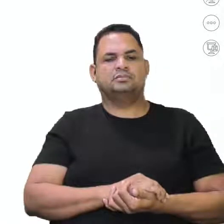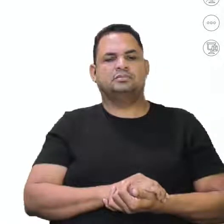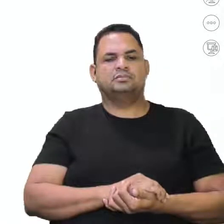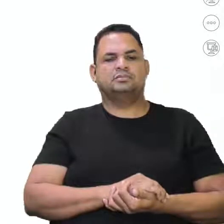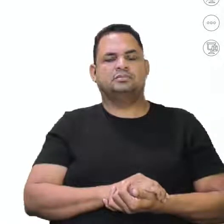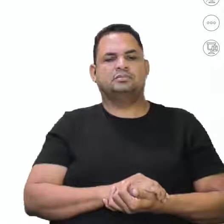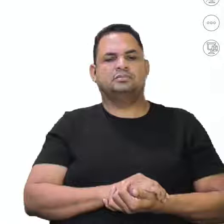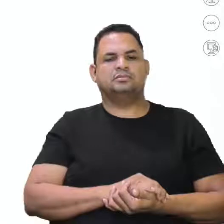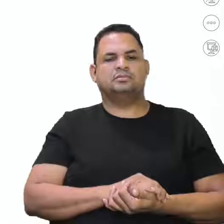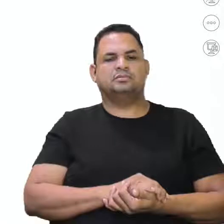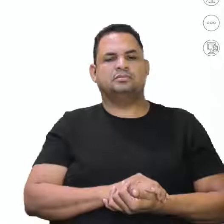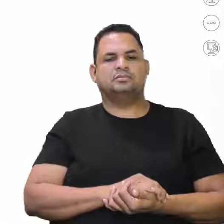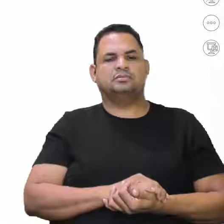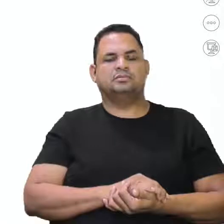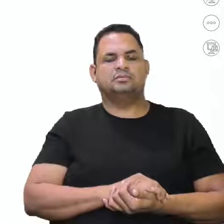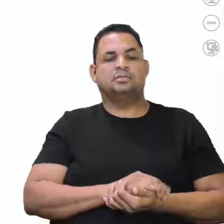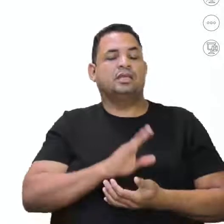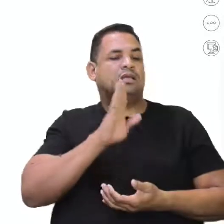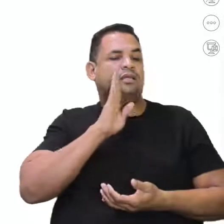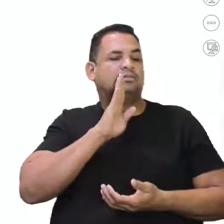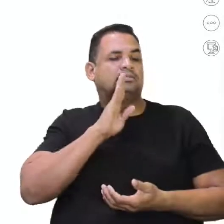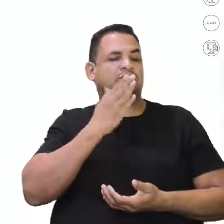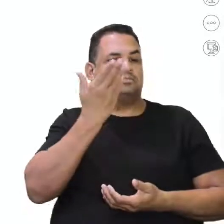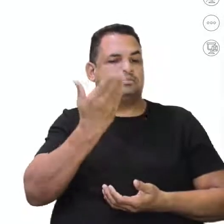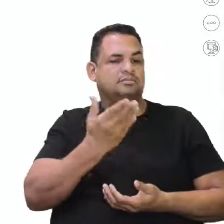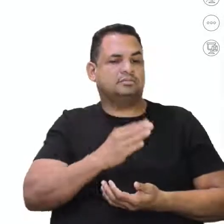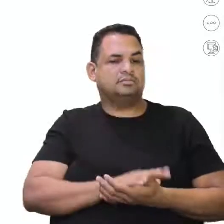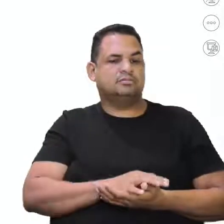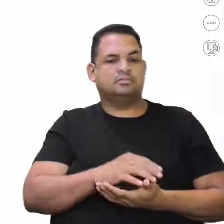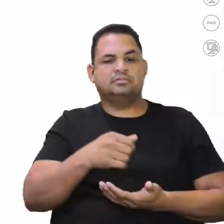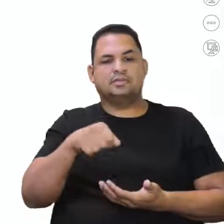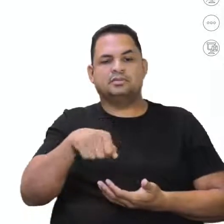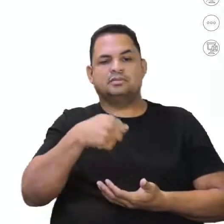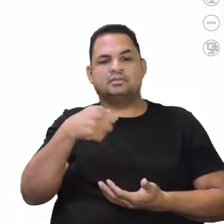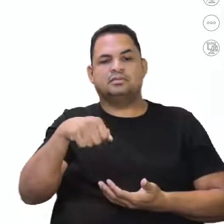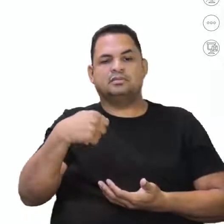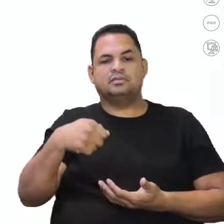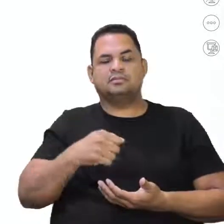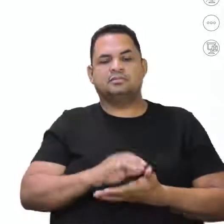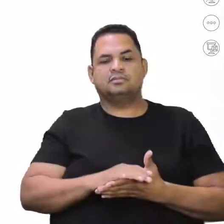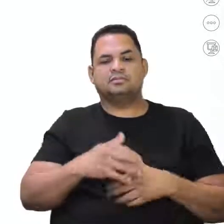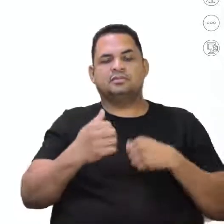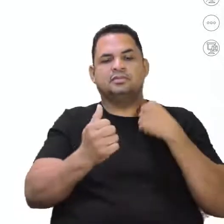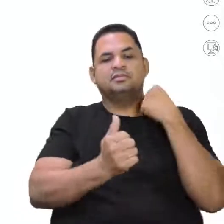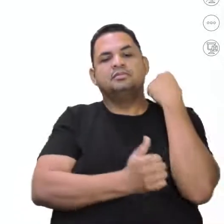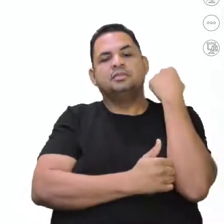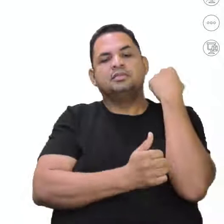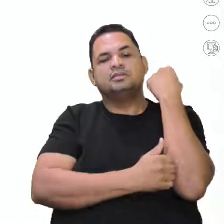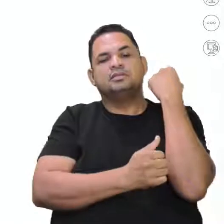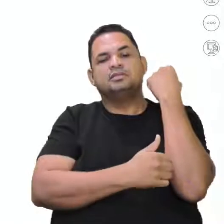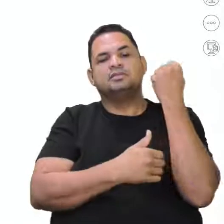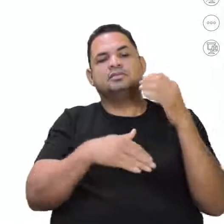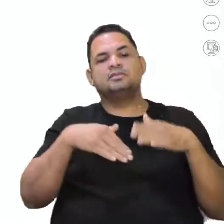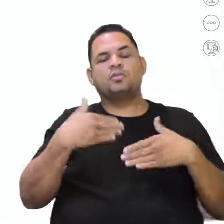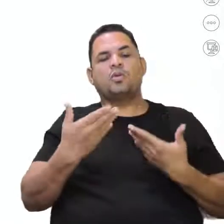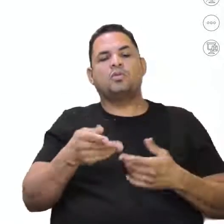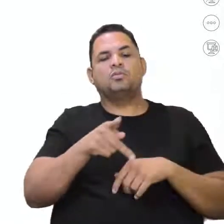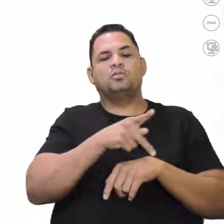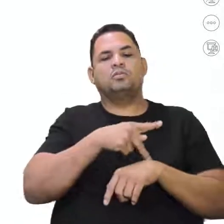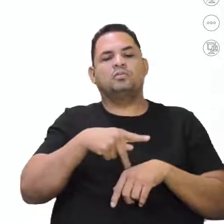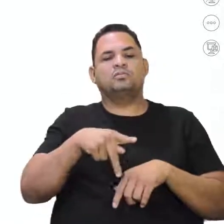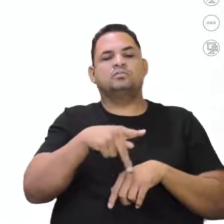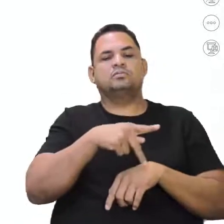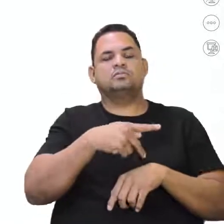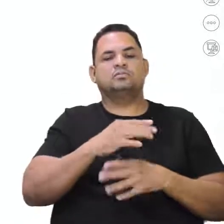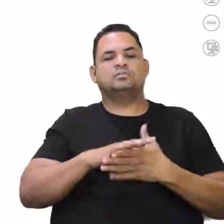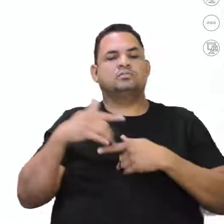token of affection. Olha que legal essas colheres aqui de madeira, coisa mais fofa, né? Então, em que país